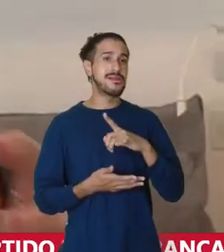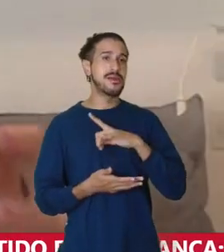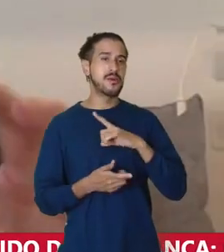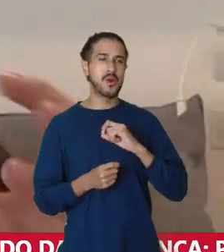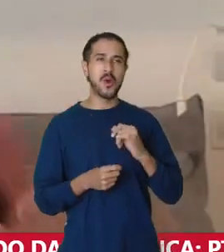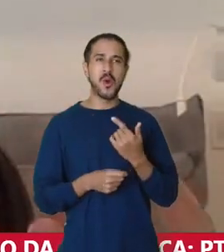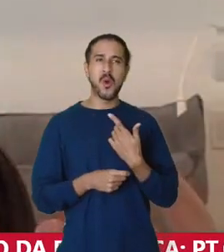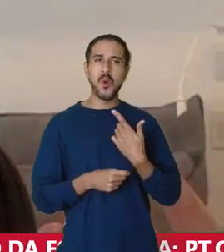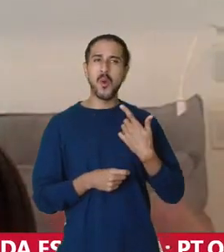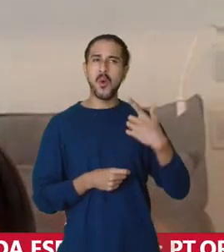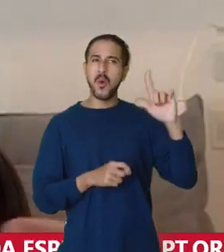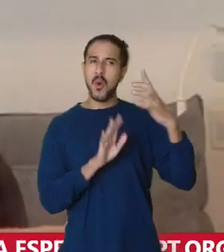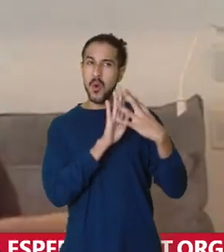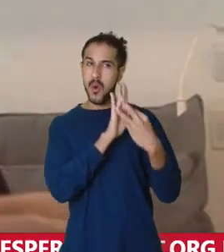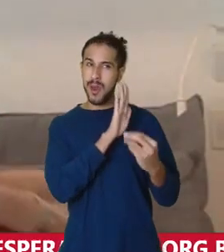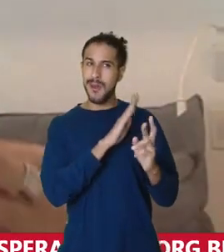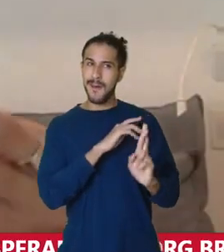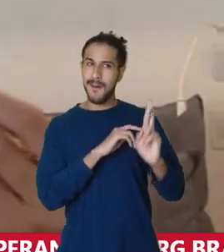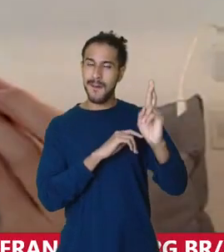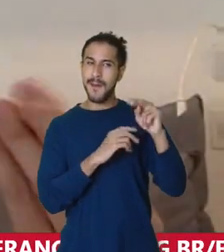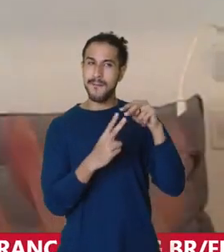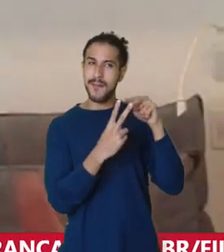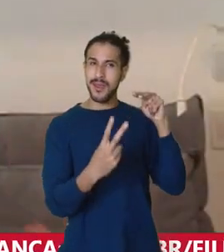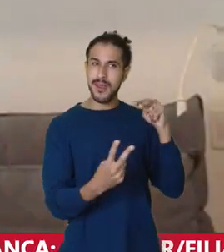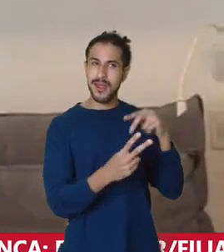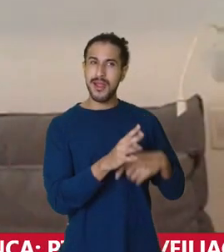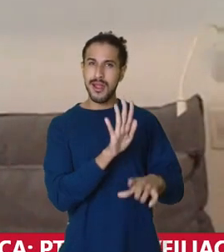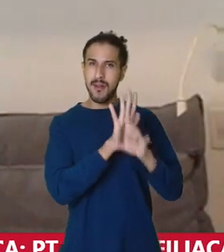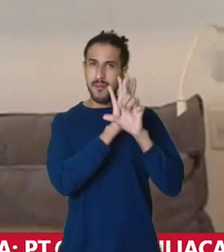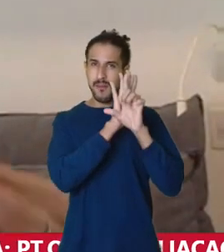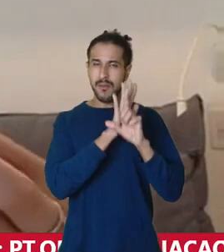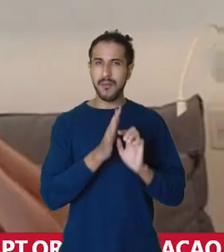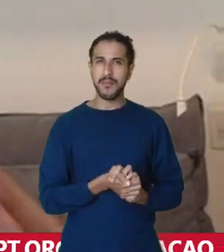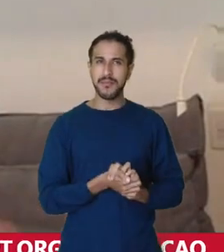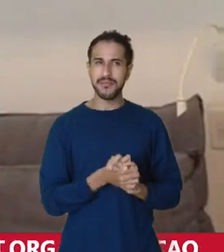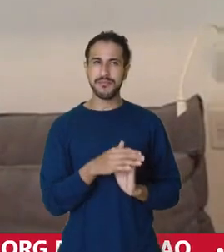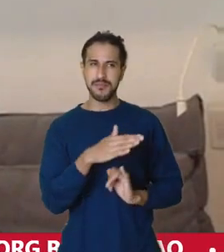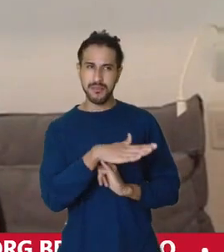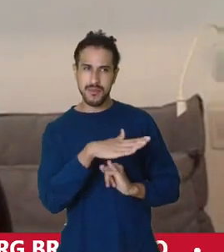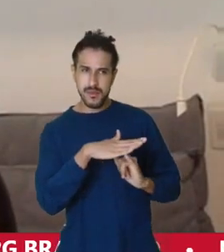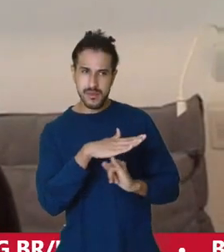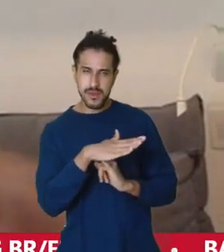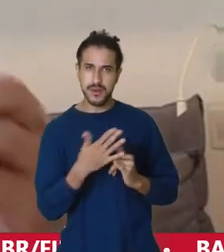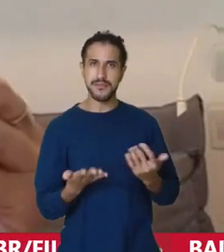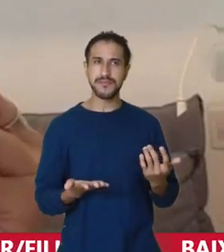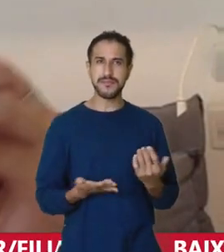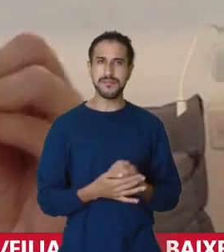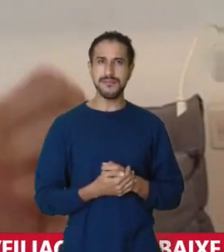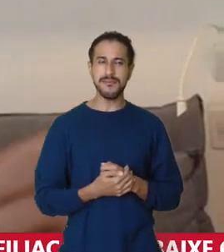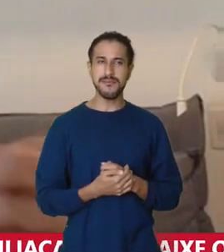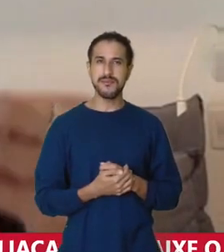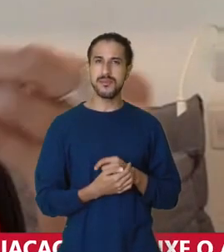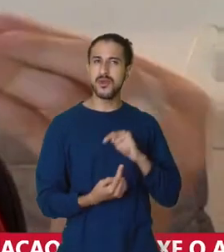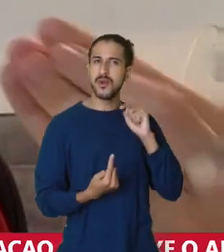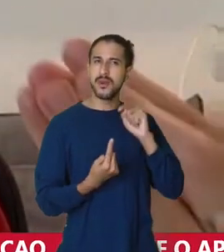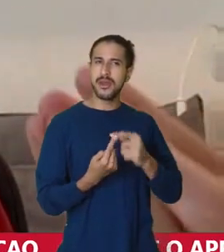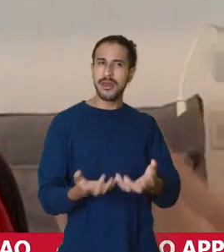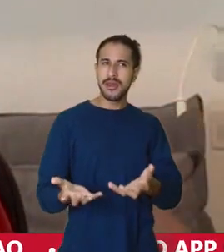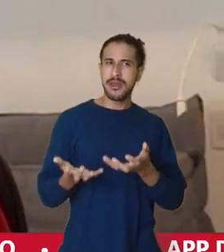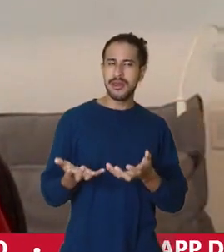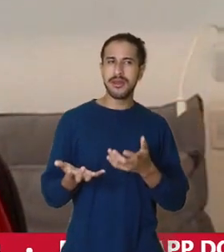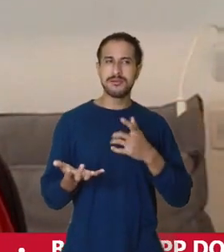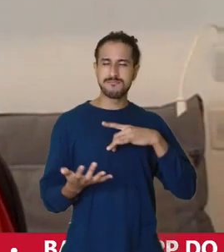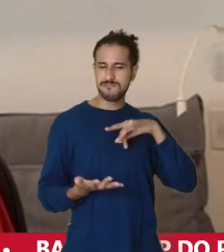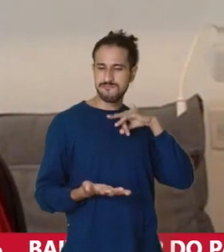uma outra referência, inclusive do ponto de vista legal, institucional, né, para buscar,